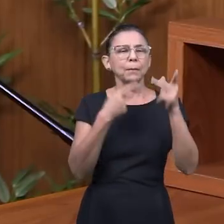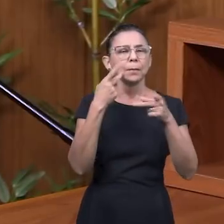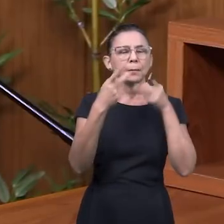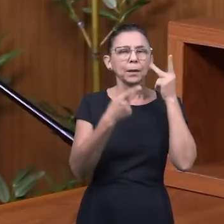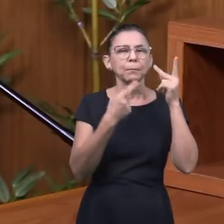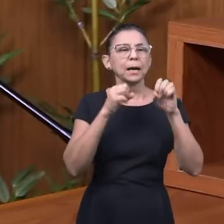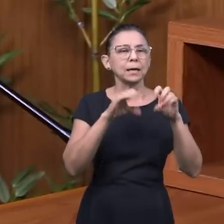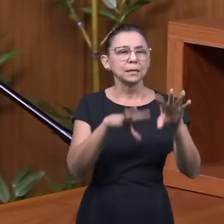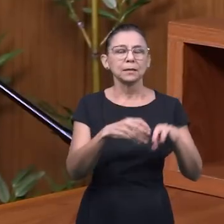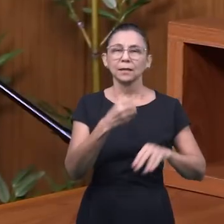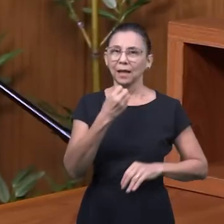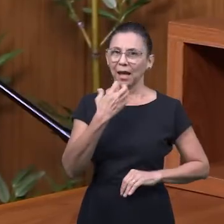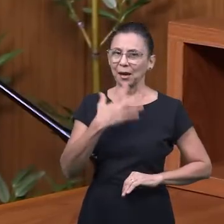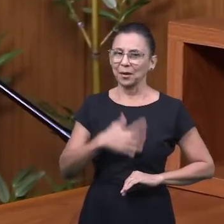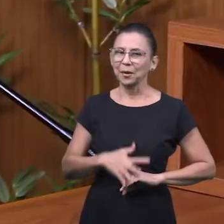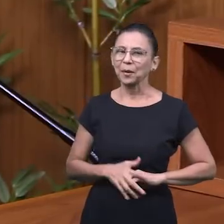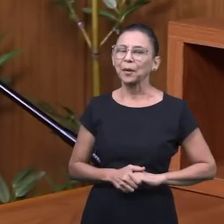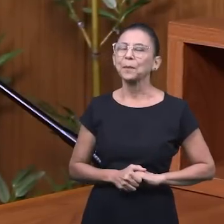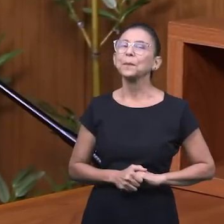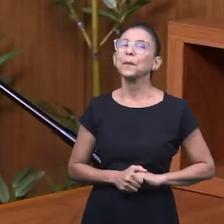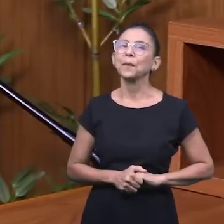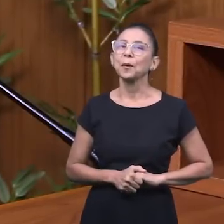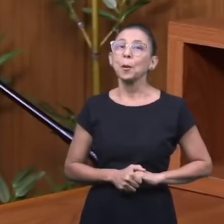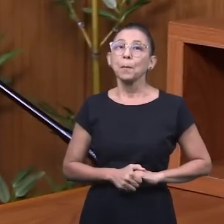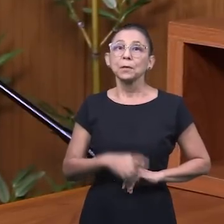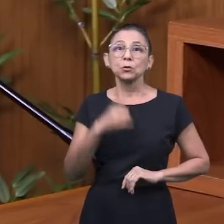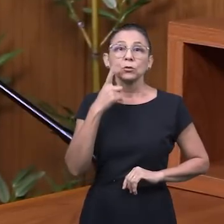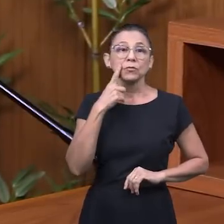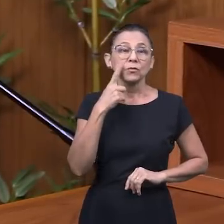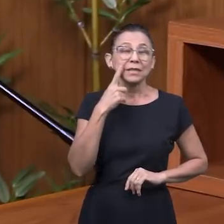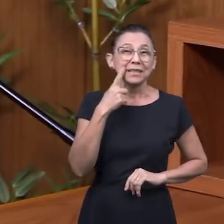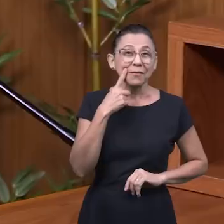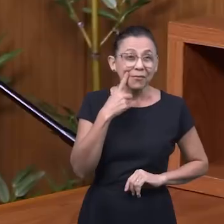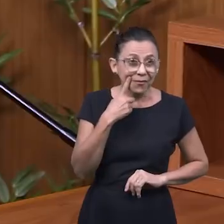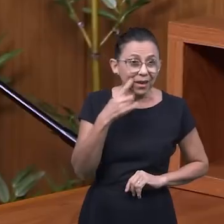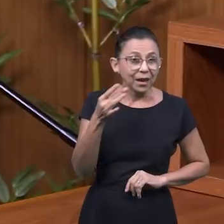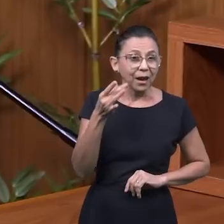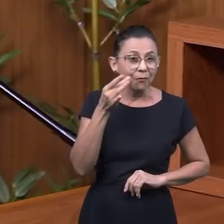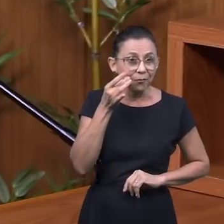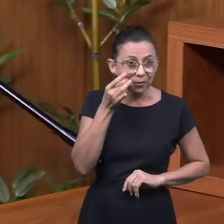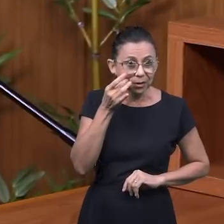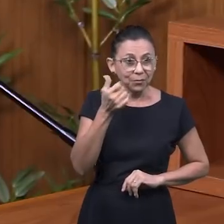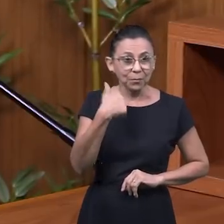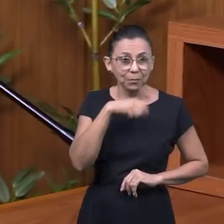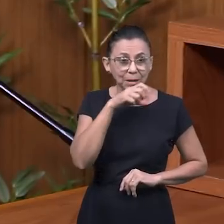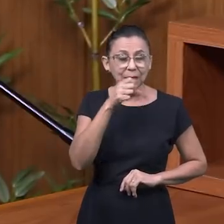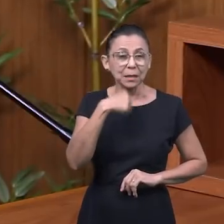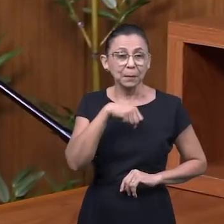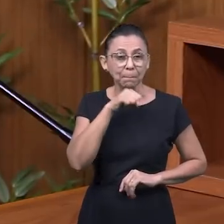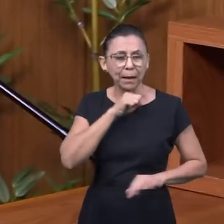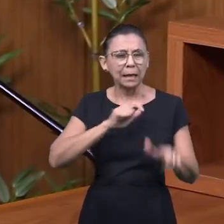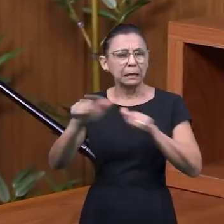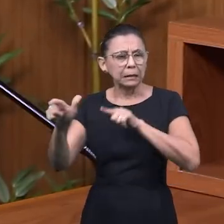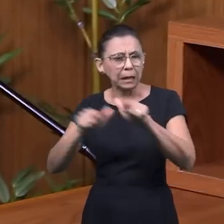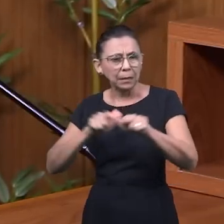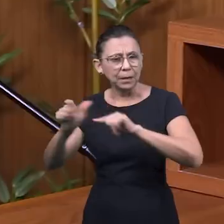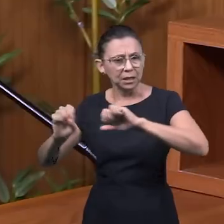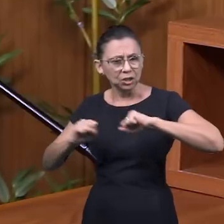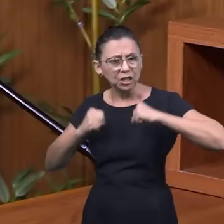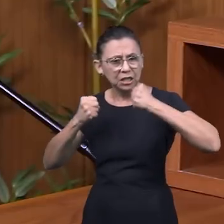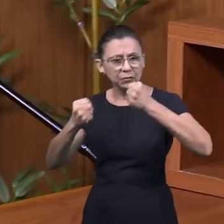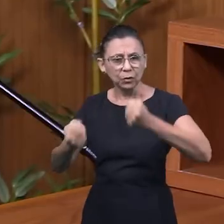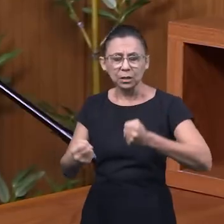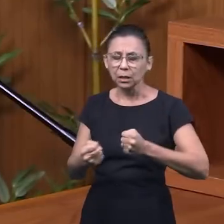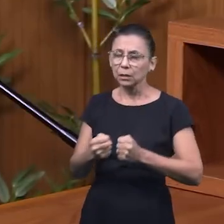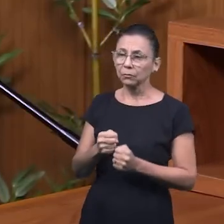bom. Porque não que nós vamos seguir totalmente os passos deles. Cada casal tem a sua experiência, mas a bagagem que